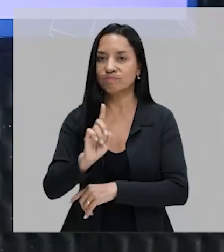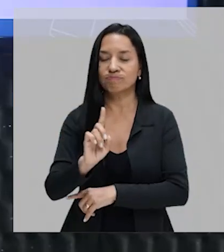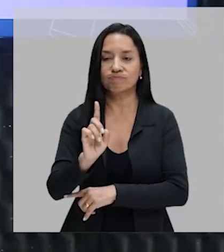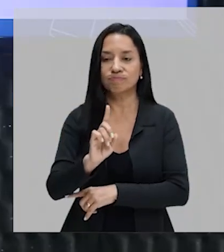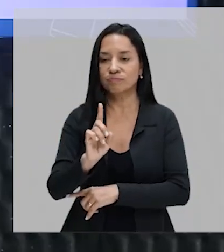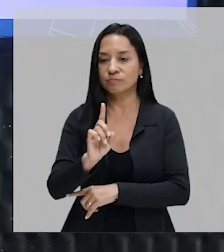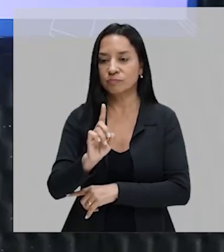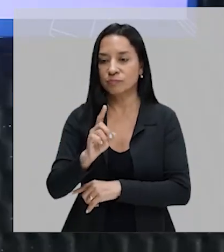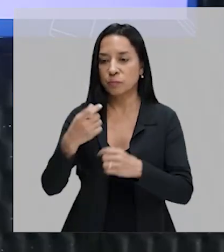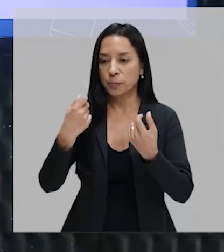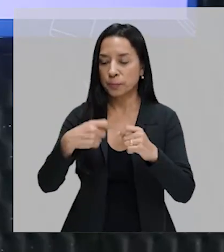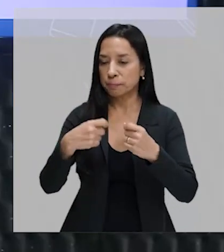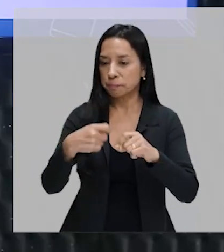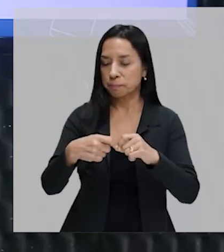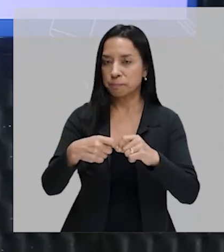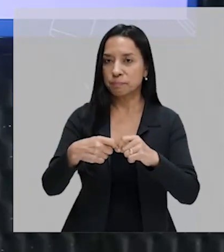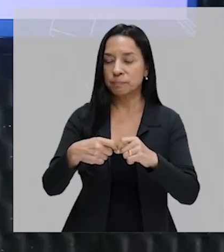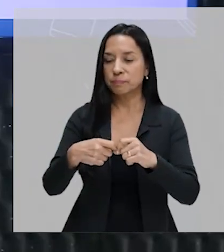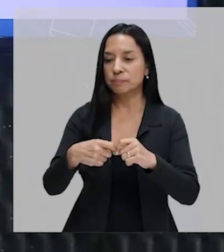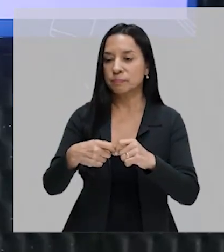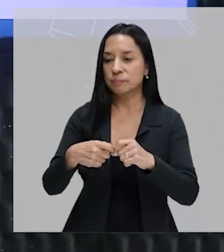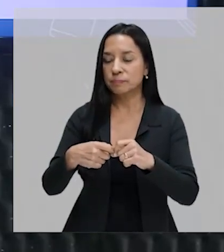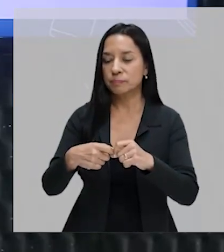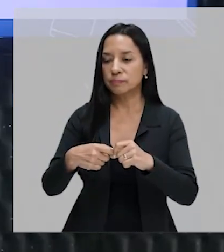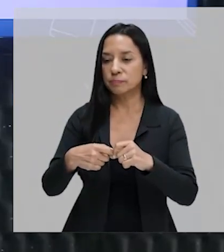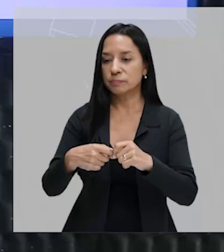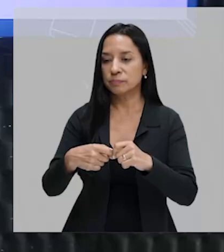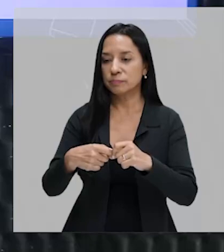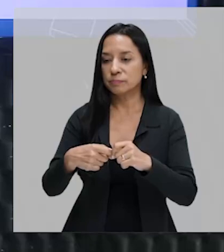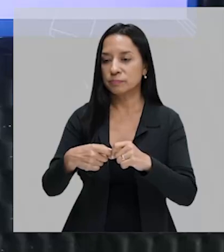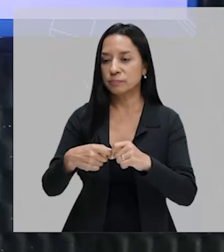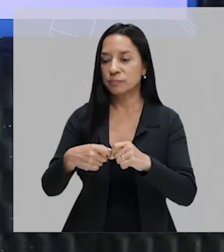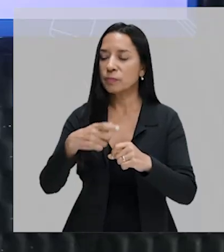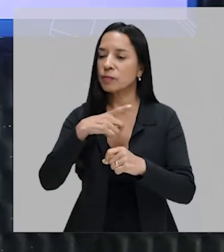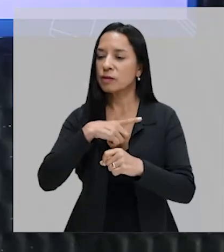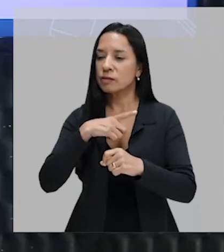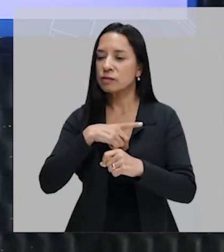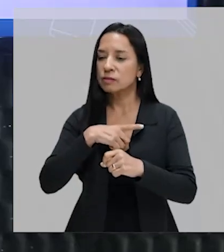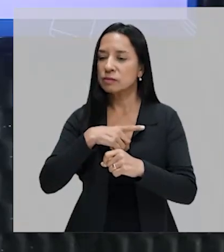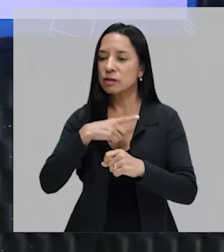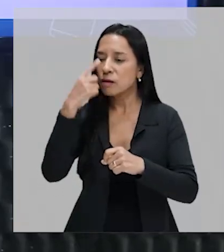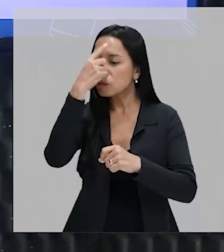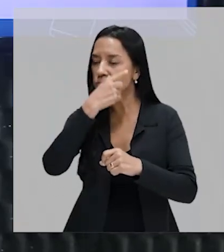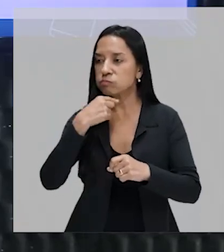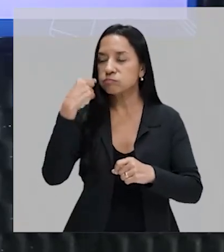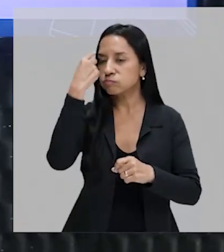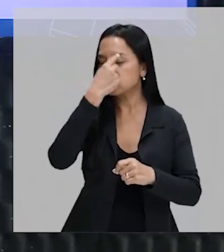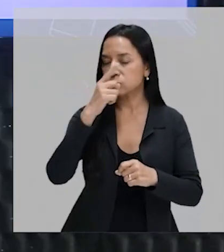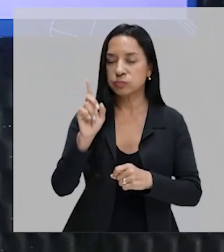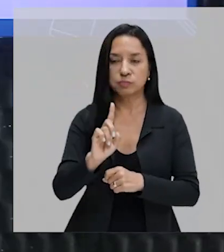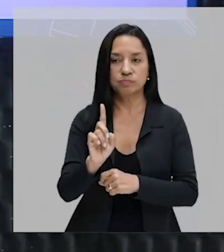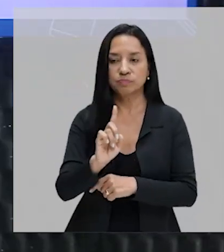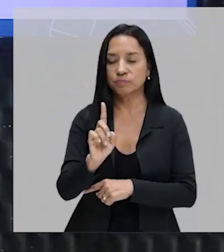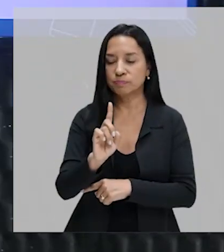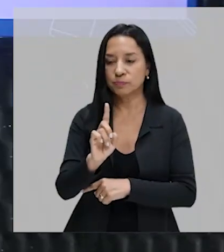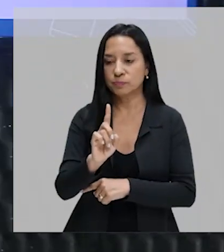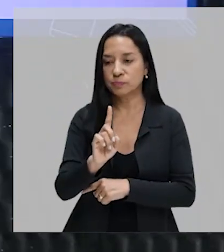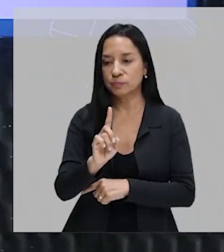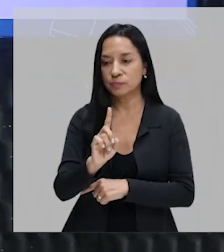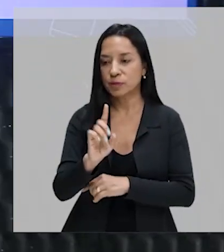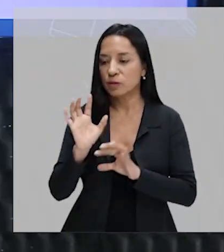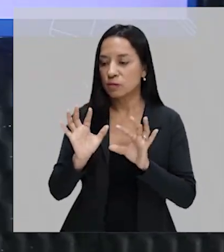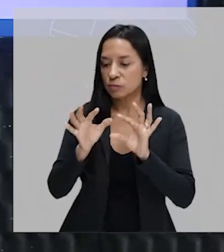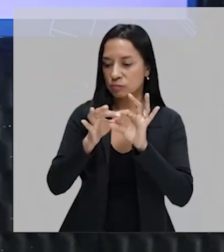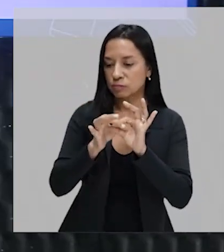é necessariamente se ter a aparência. Ser indígena necessariamente não está